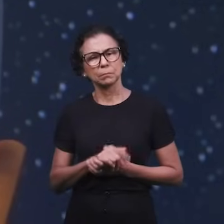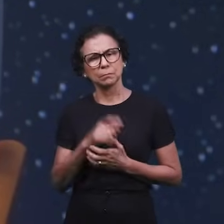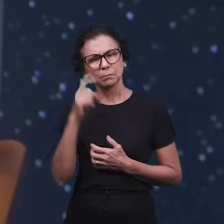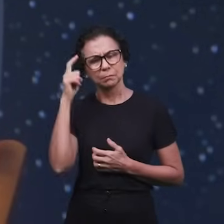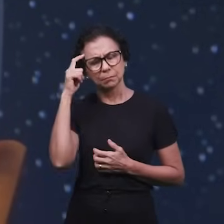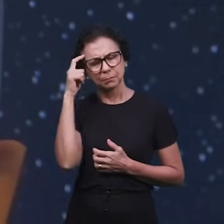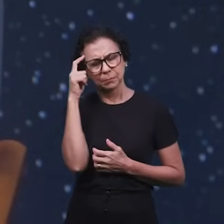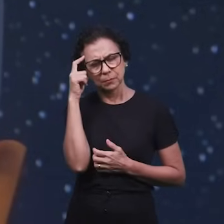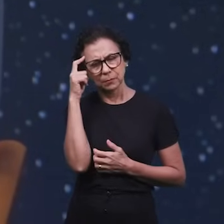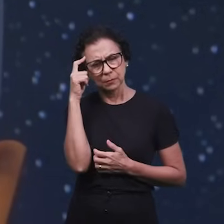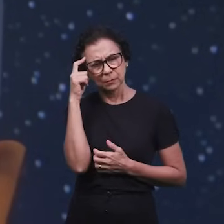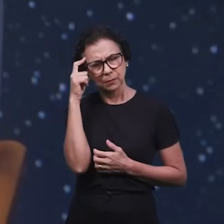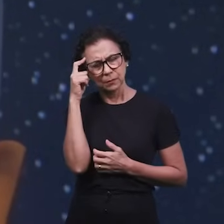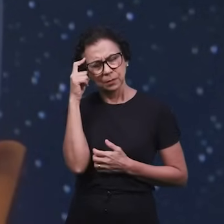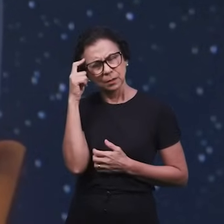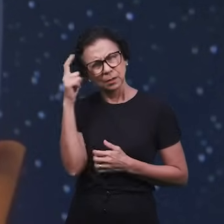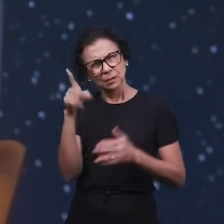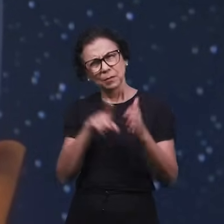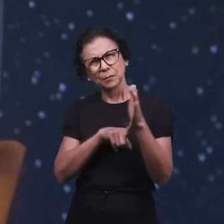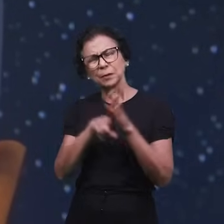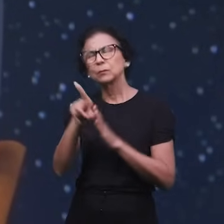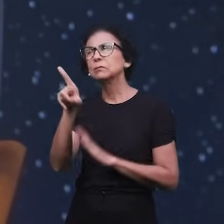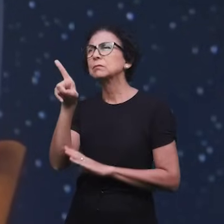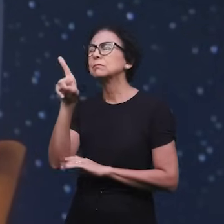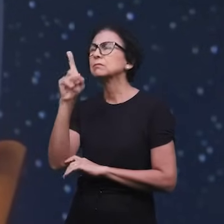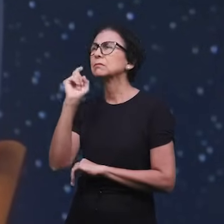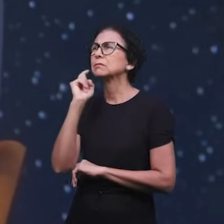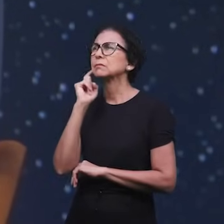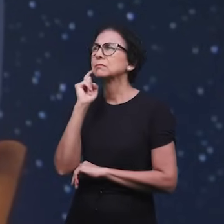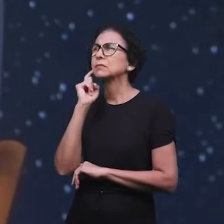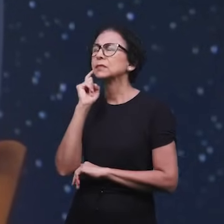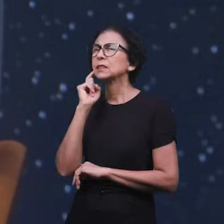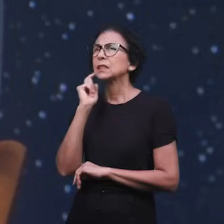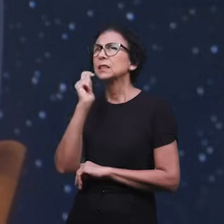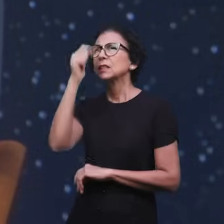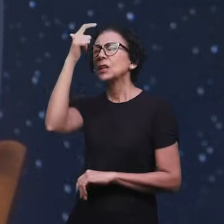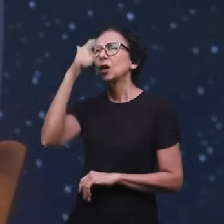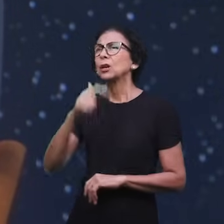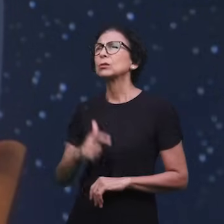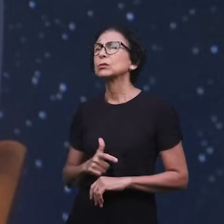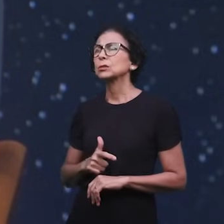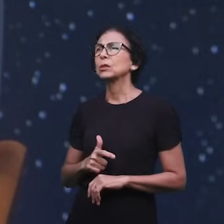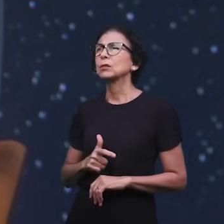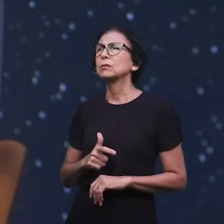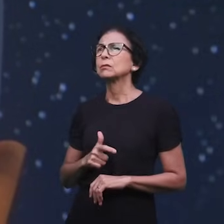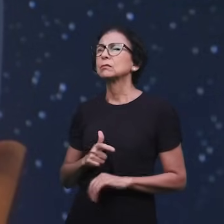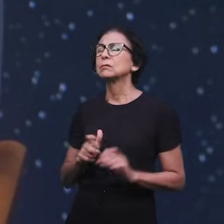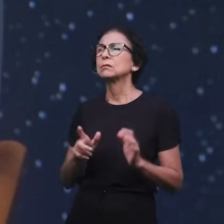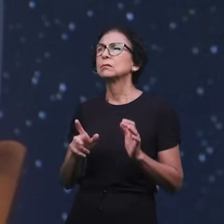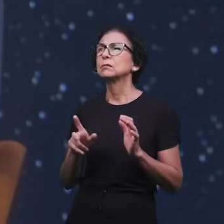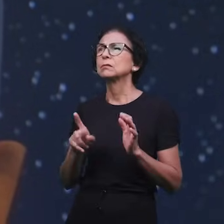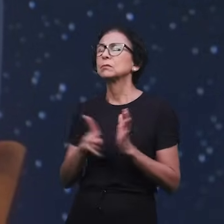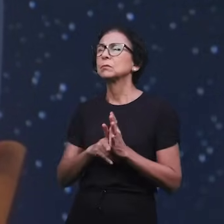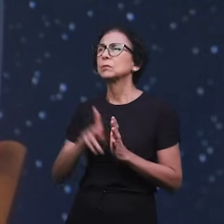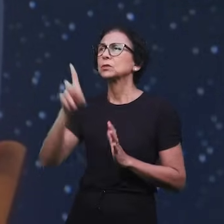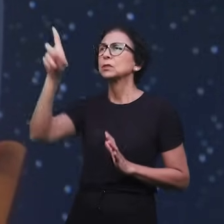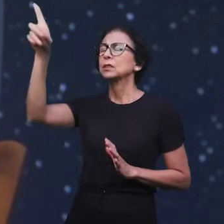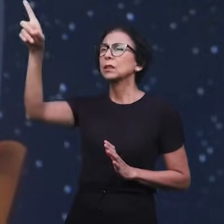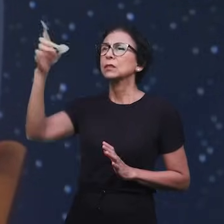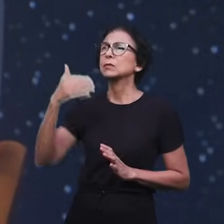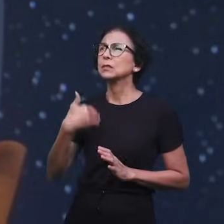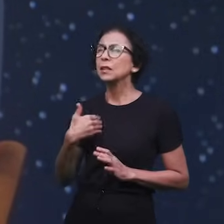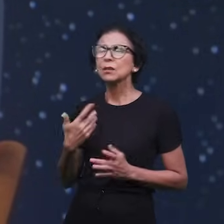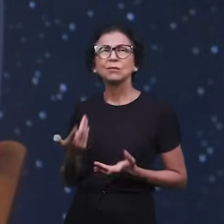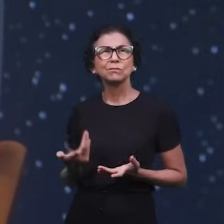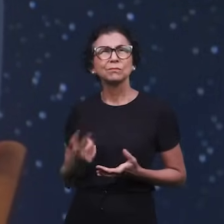pergunta: será que eu sou de Deus realmente? Quem é de Deus? É aquele que o ama, que o